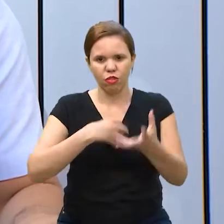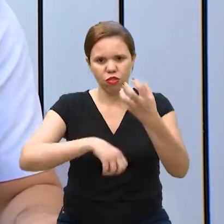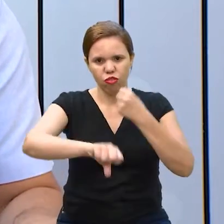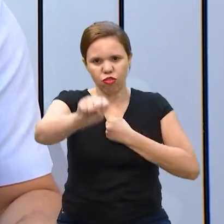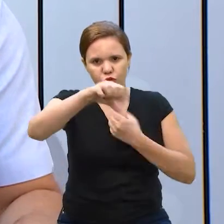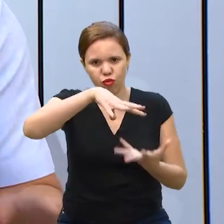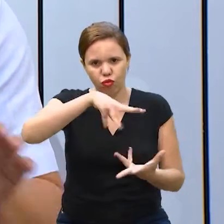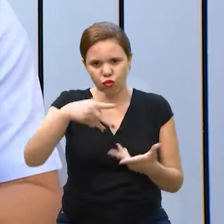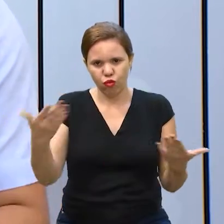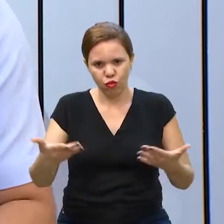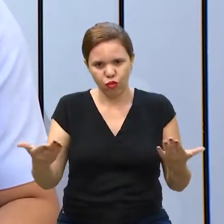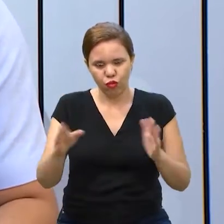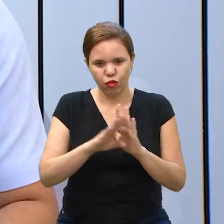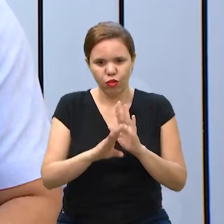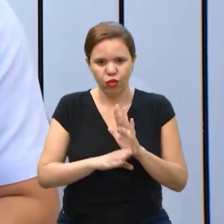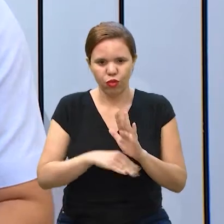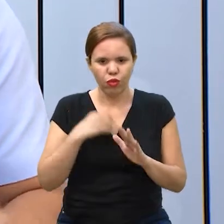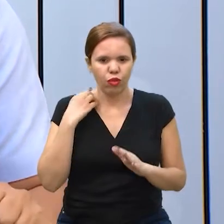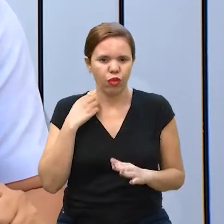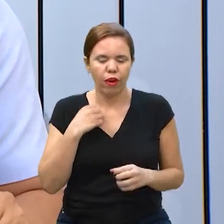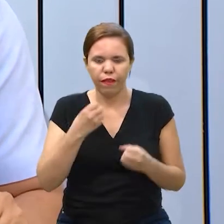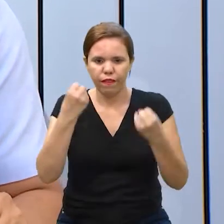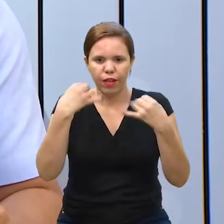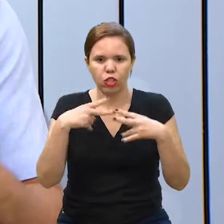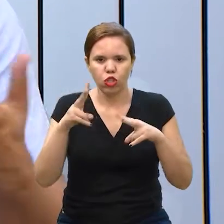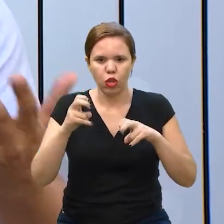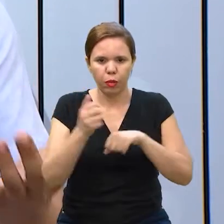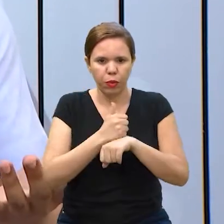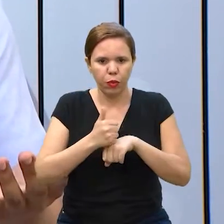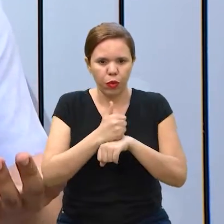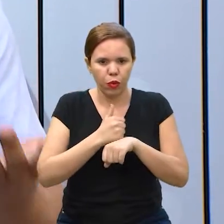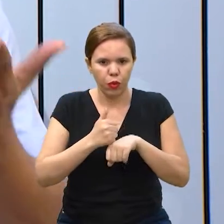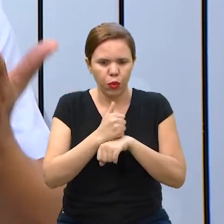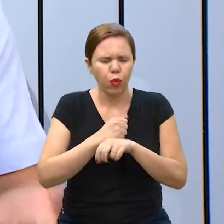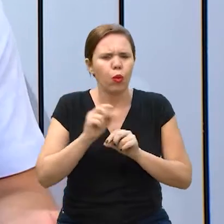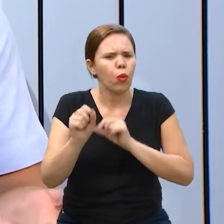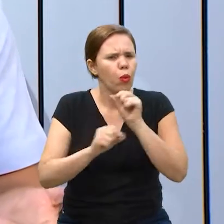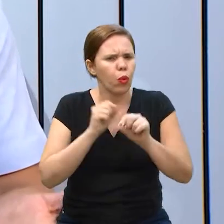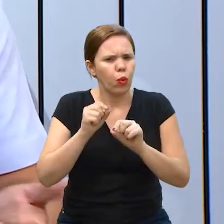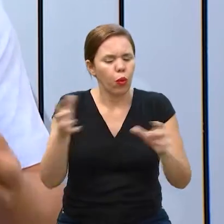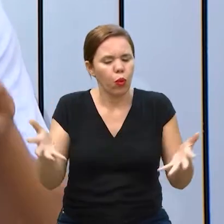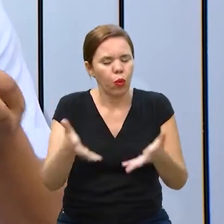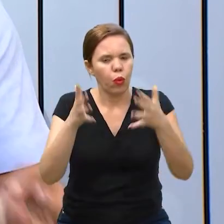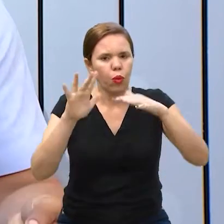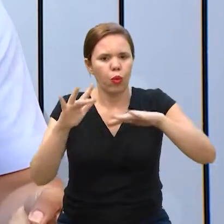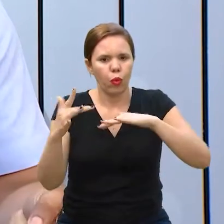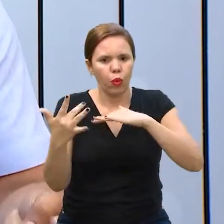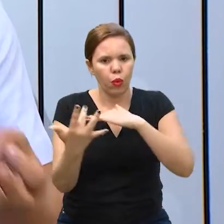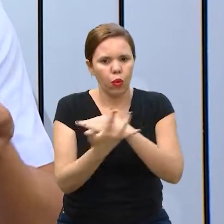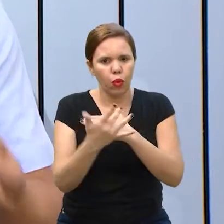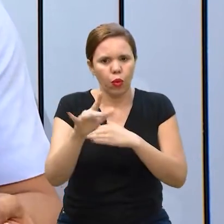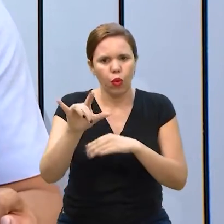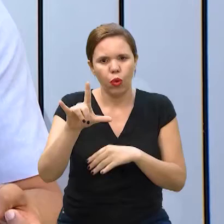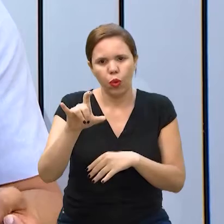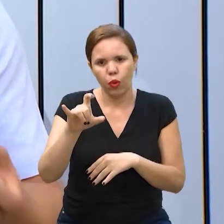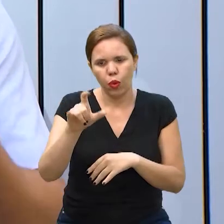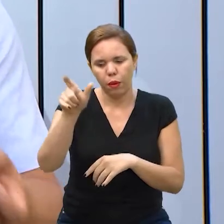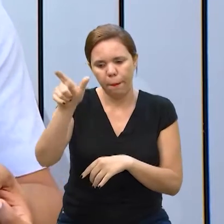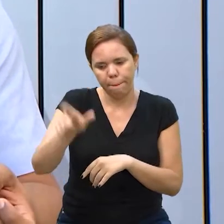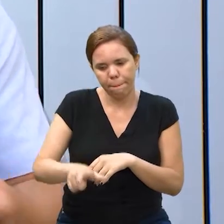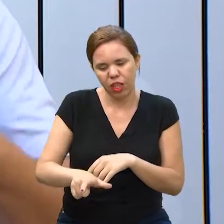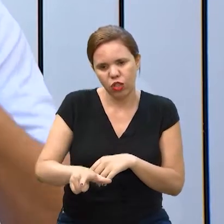Universo Épico no ar, e no programa de hoje nós vamos falar sobre a profissão influencer, instagramer,